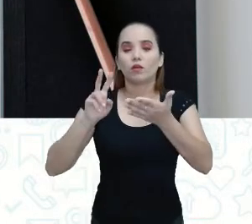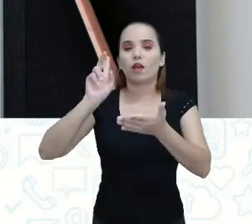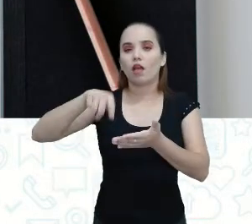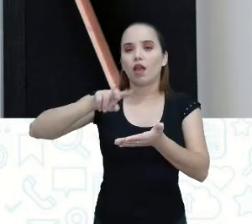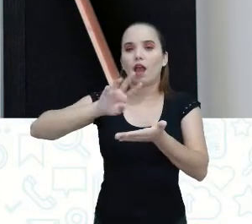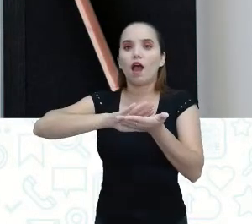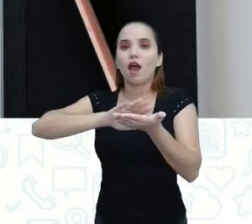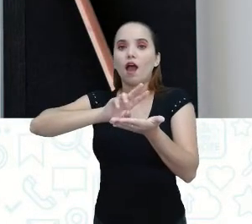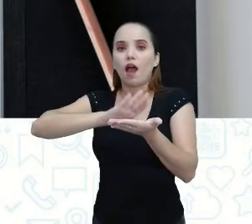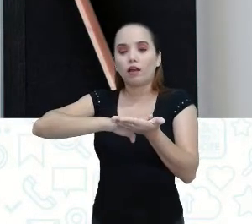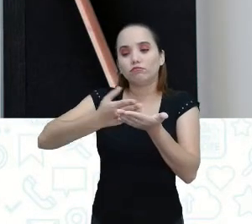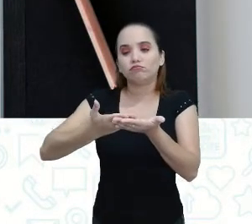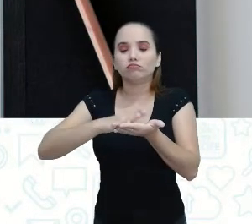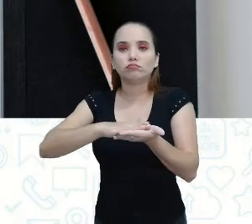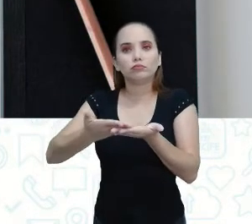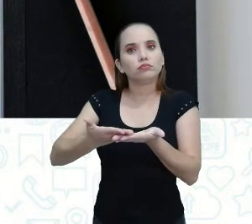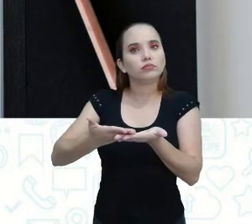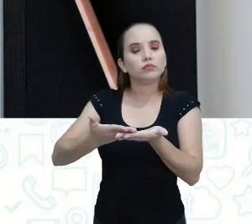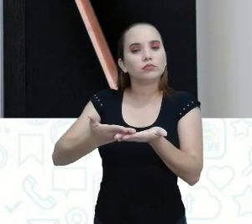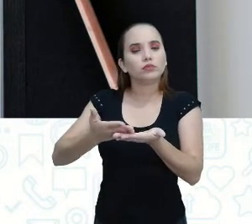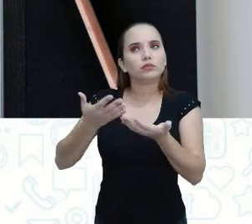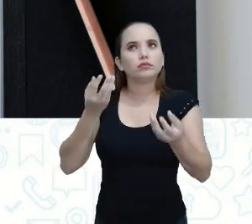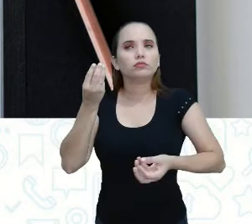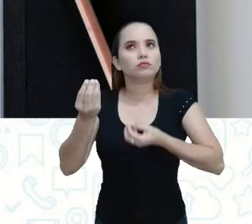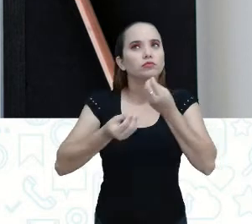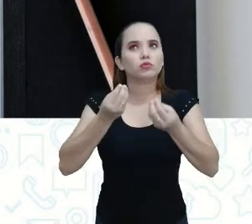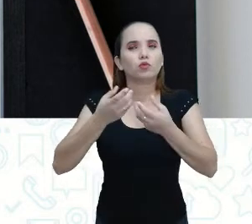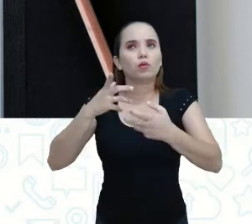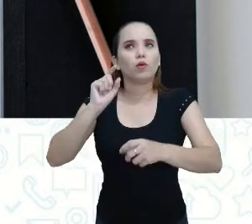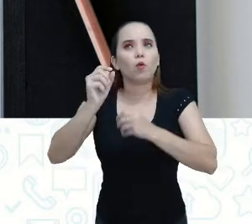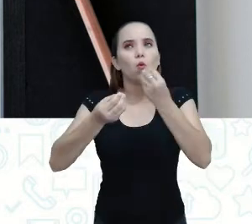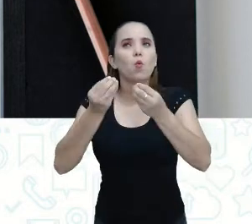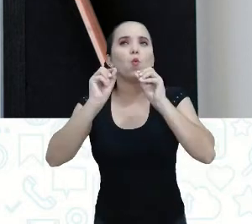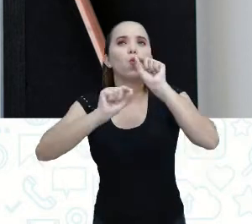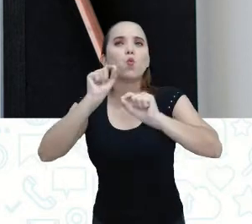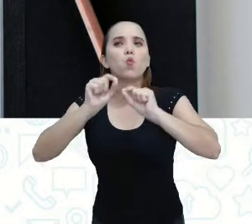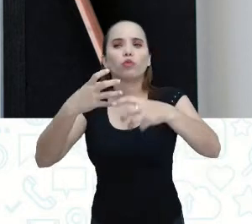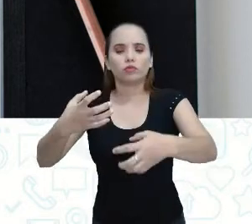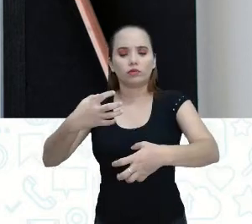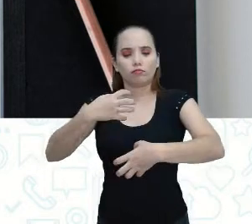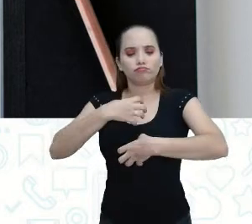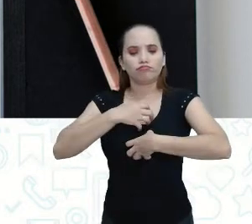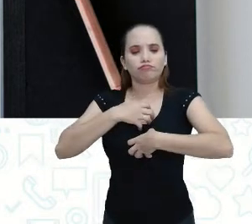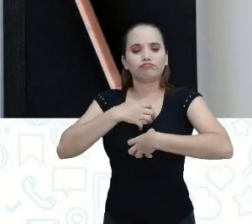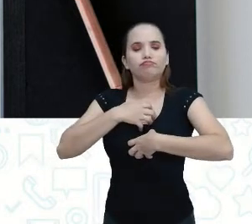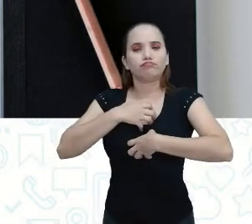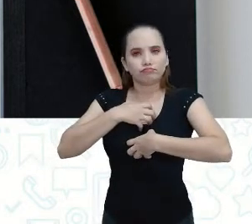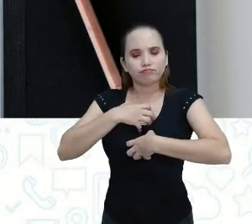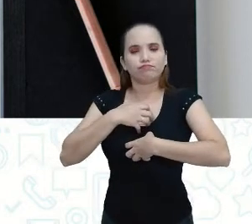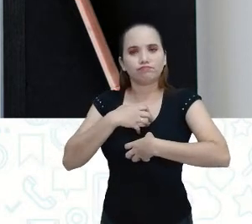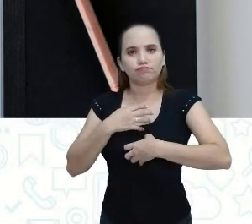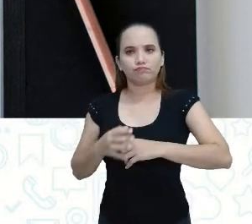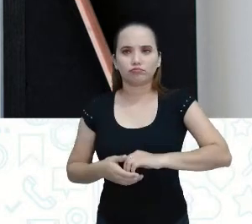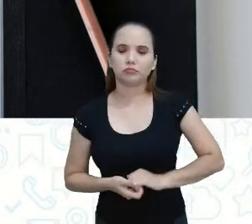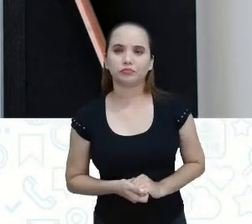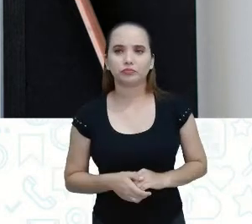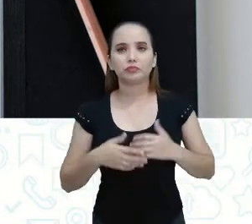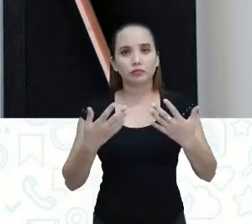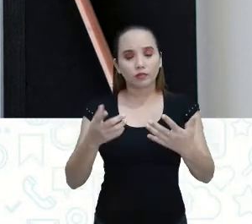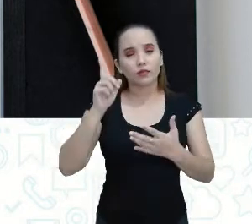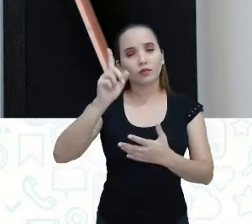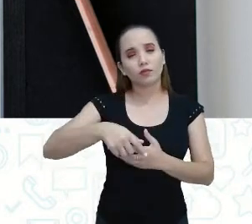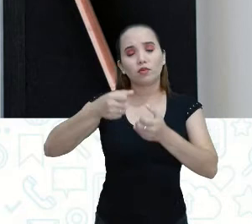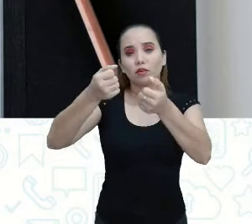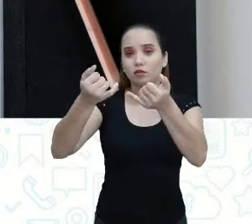vai sentir, ou esses elementos subjetivos que serão incitados pela minha descrição ou pela